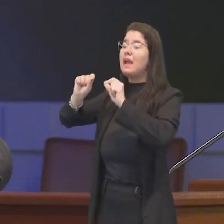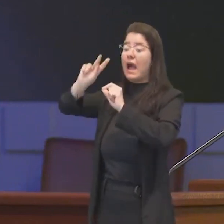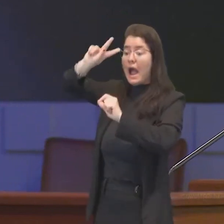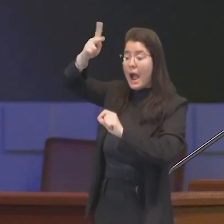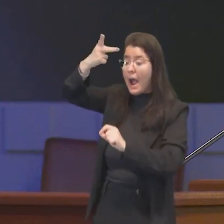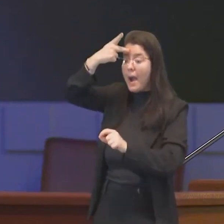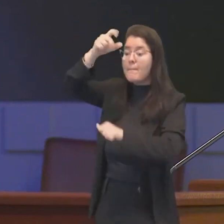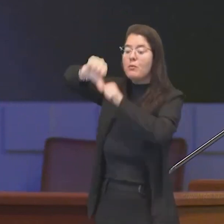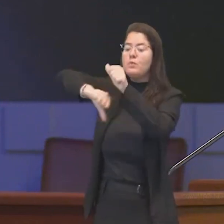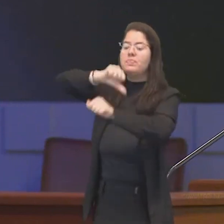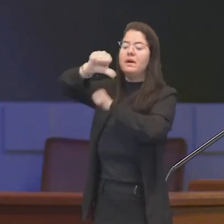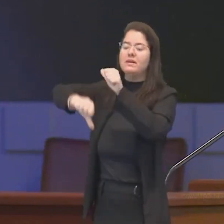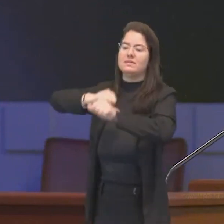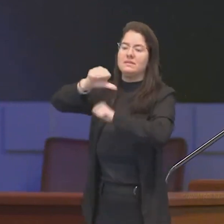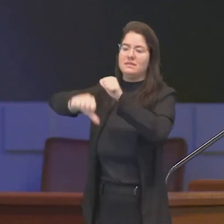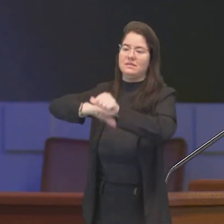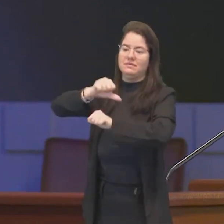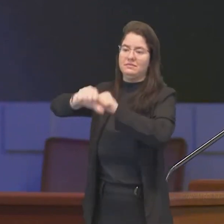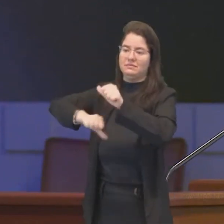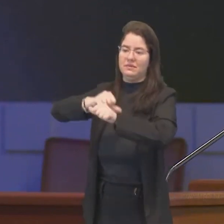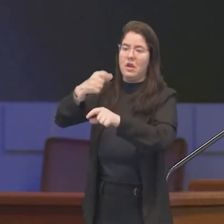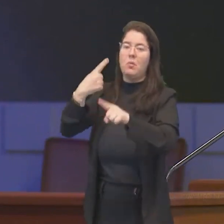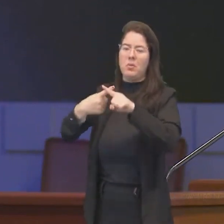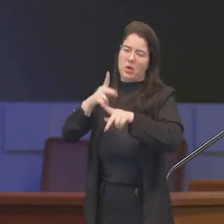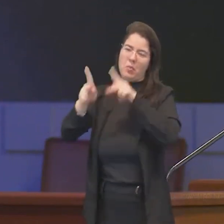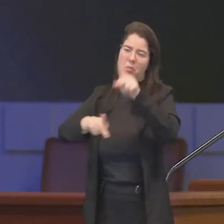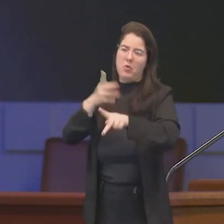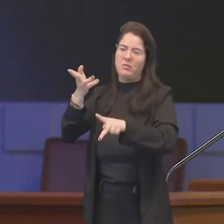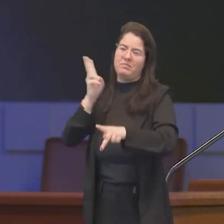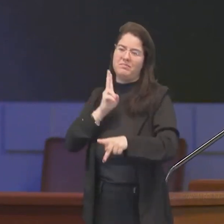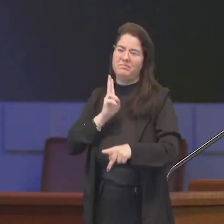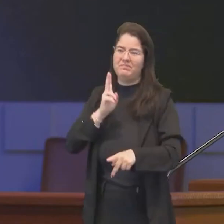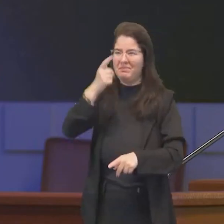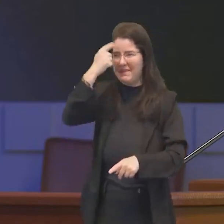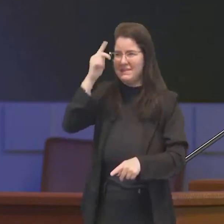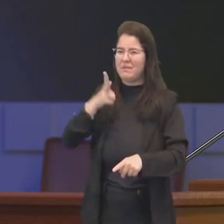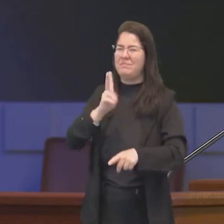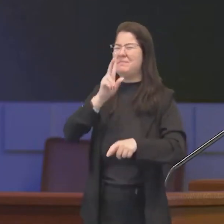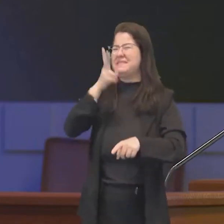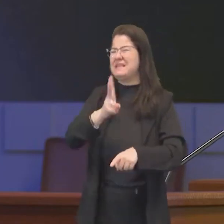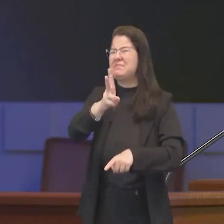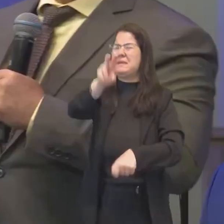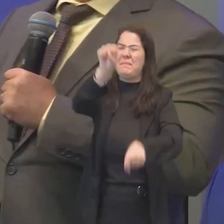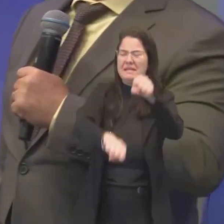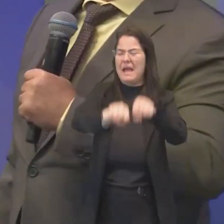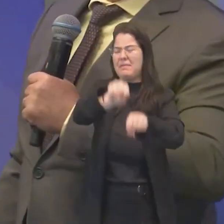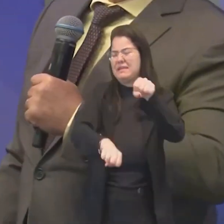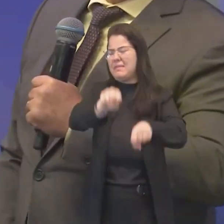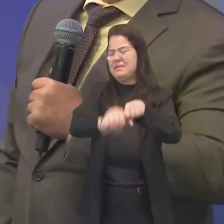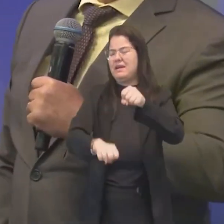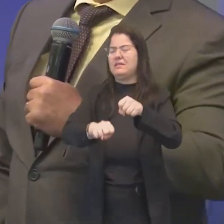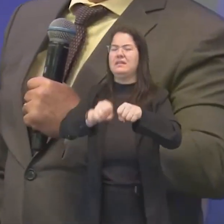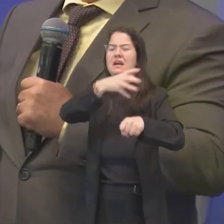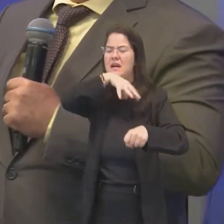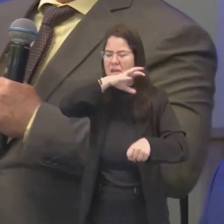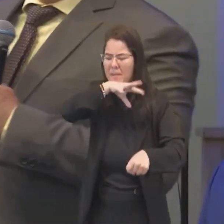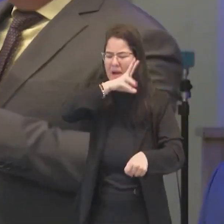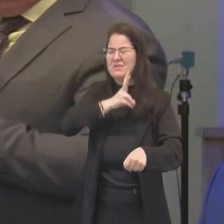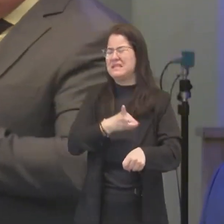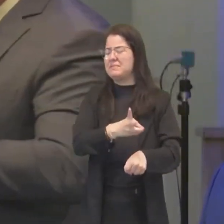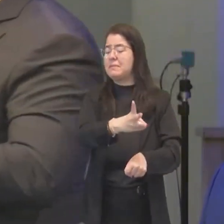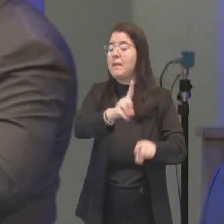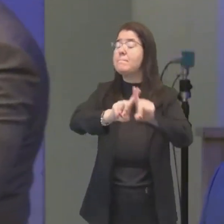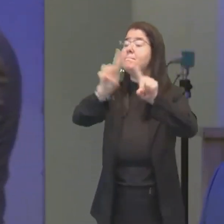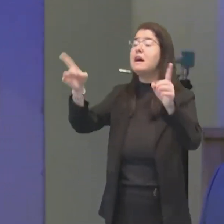que o sacrifício um dia seria feito e para sempre, porque alguém iria morrer, cessando assim todo o sacrifício. E